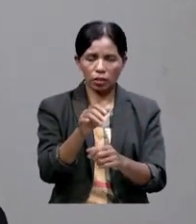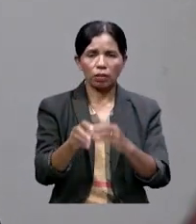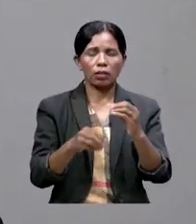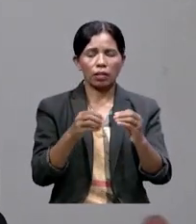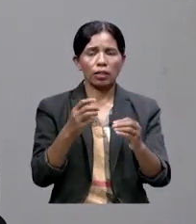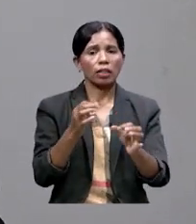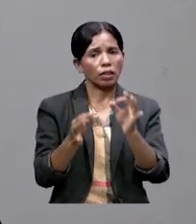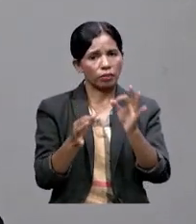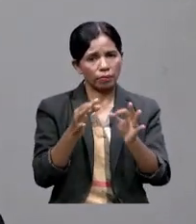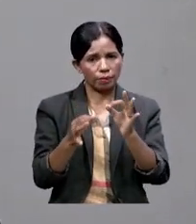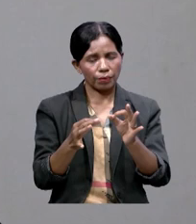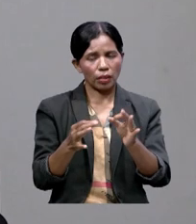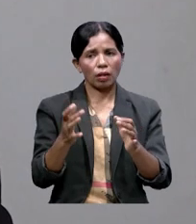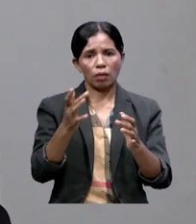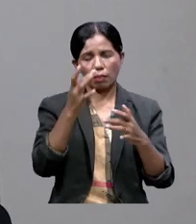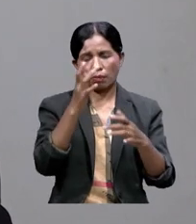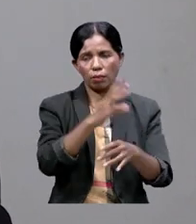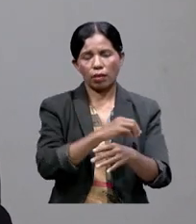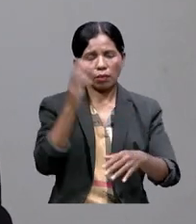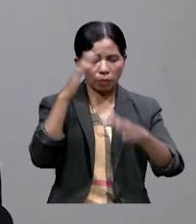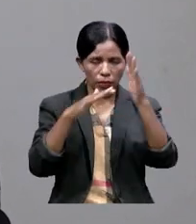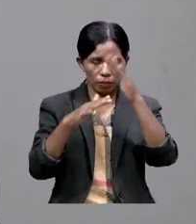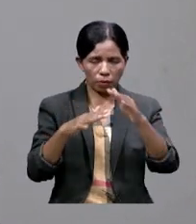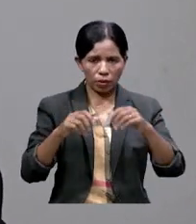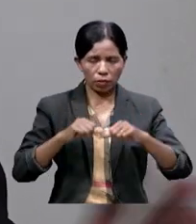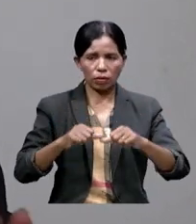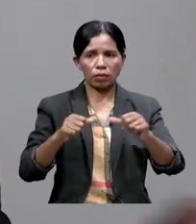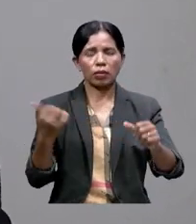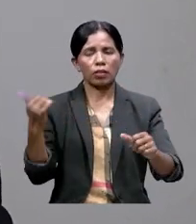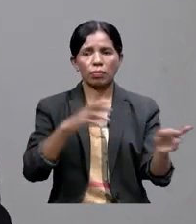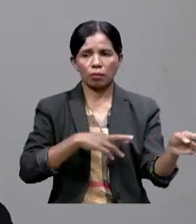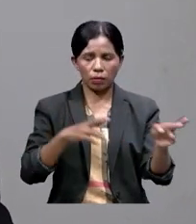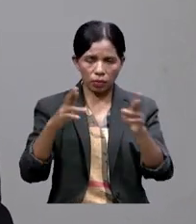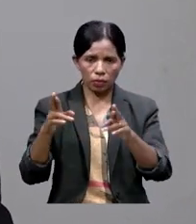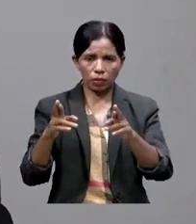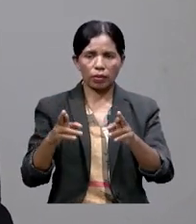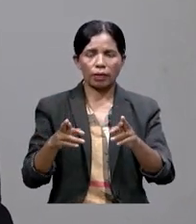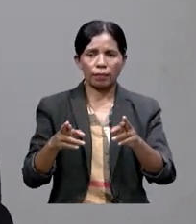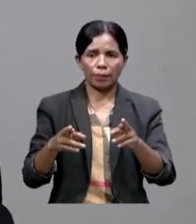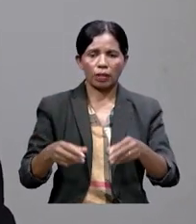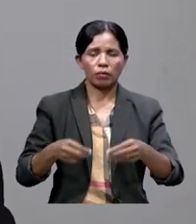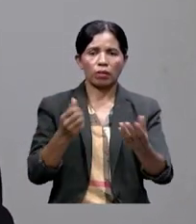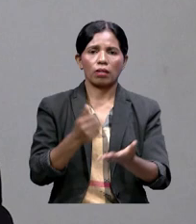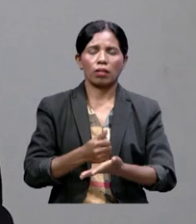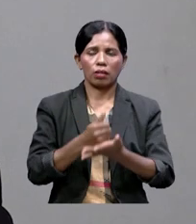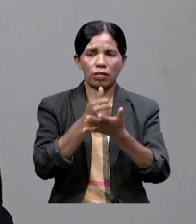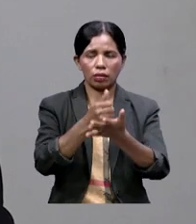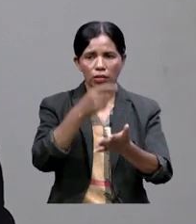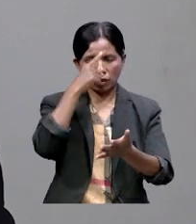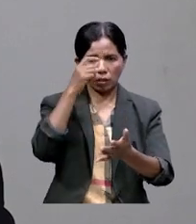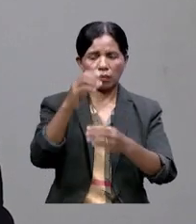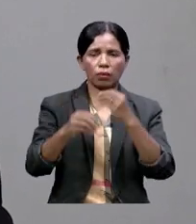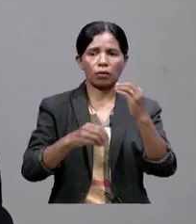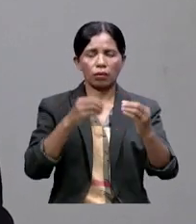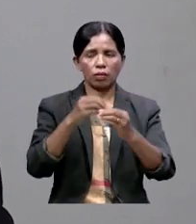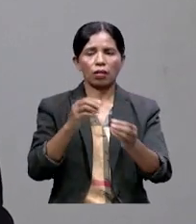se care că moras ne o problemă ne malastra care chisiră pronto a tu fo apoiu tanto cu nova